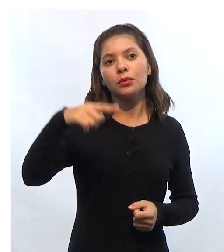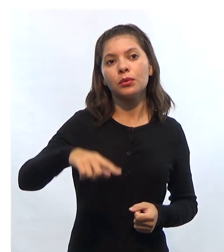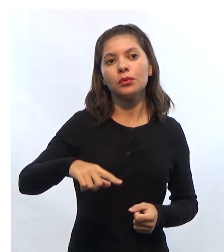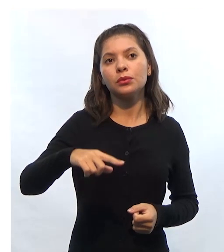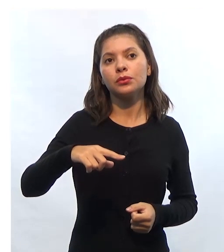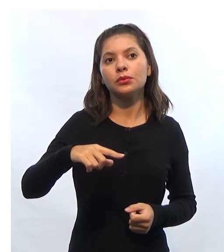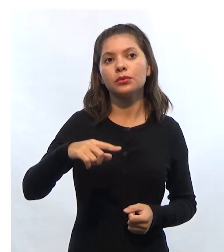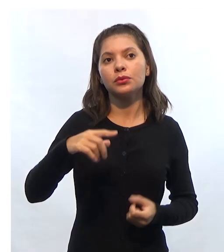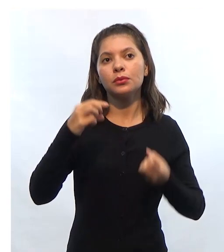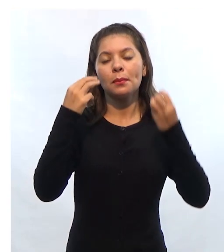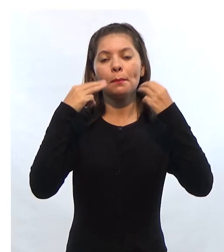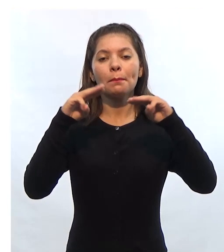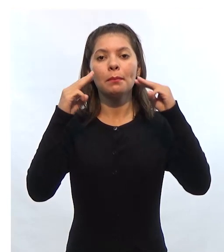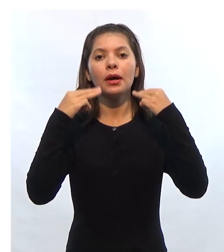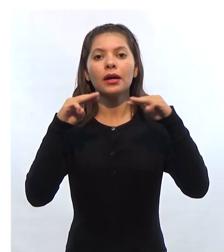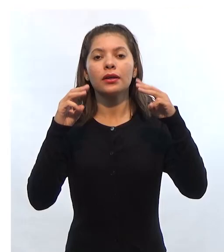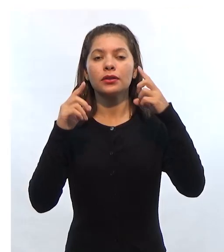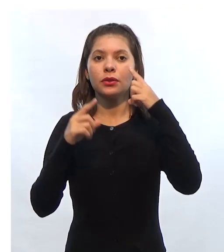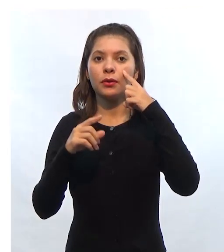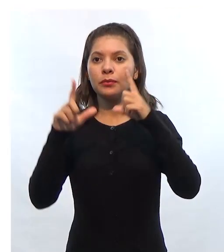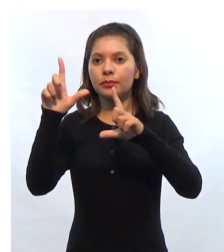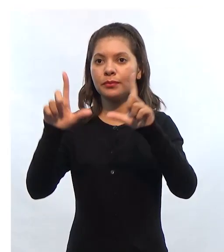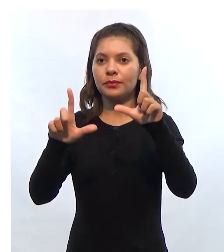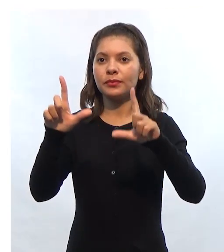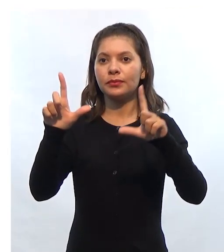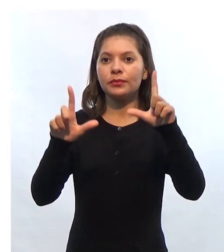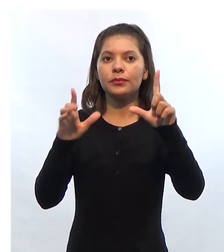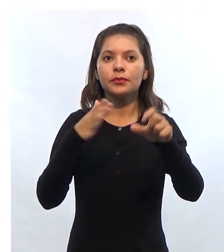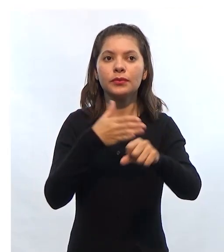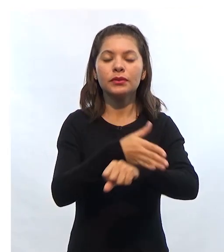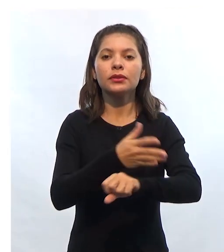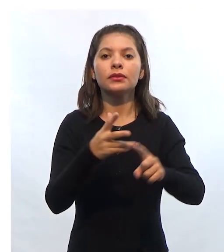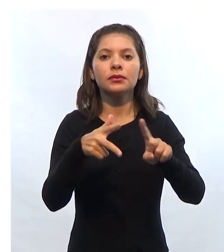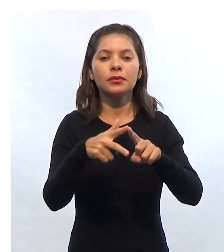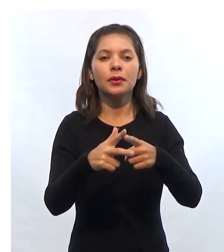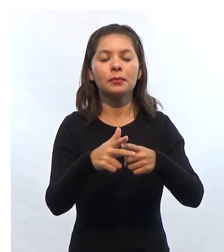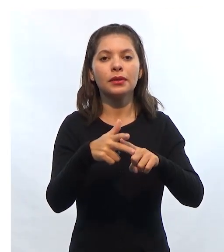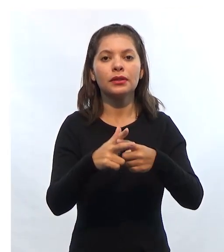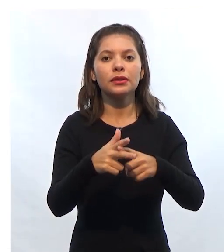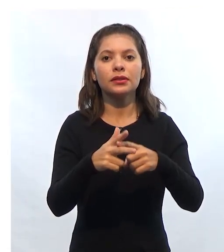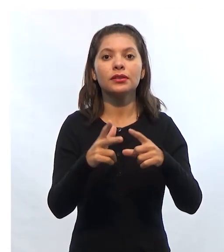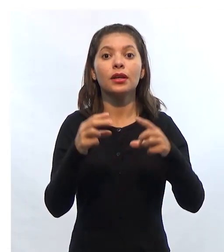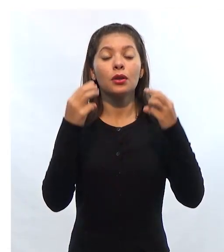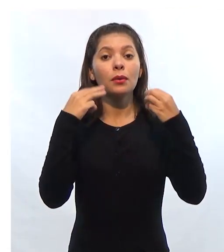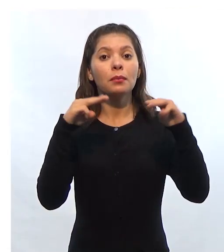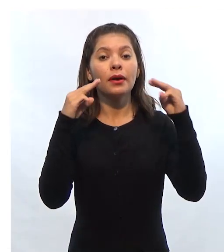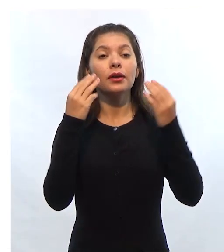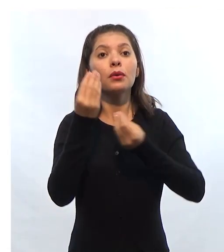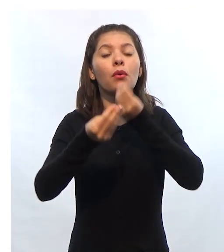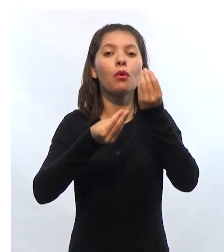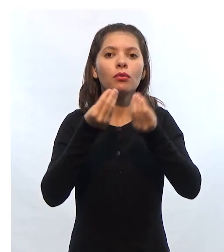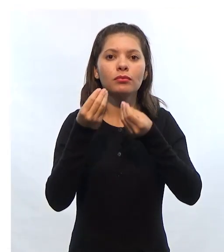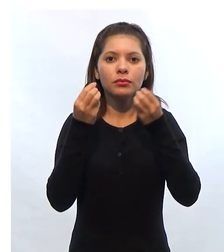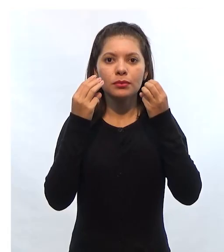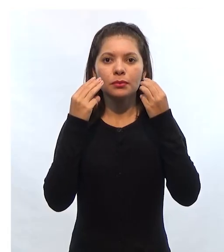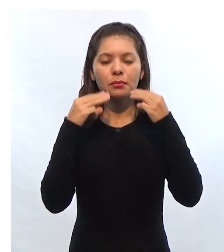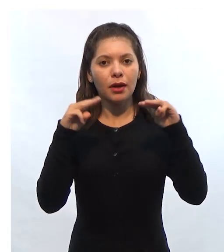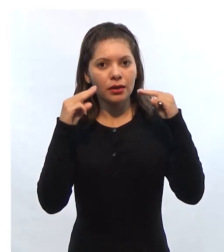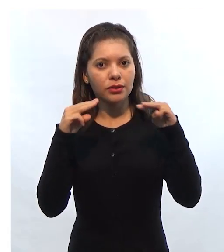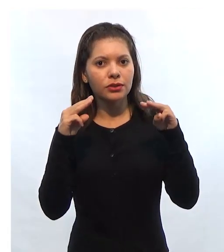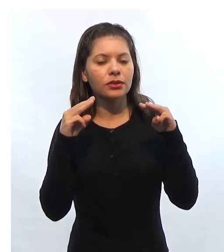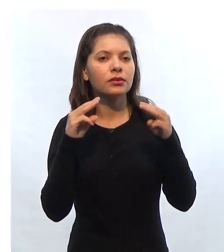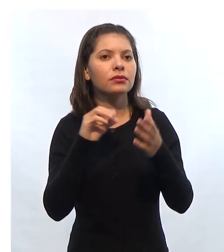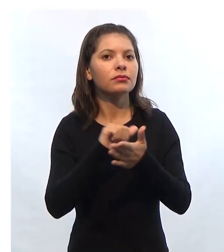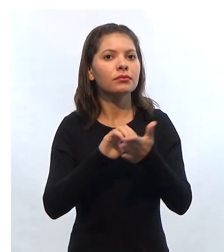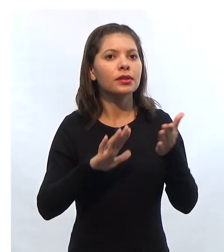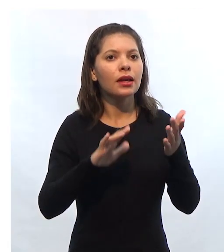para uma outra parte do marketing, né? Já vamos entrando assim na questão das ferramentas do marketing, como que o marketing trabalha,